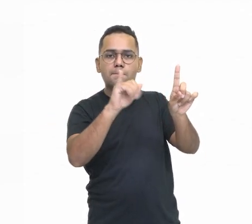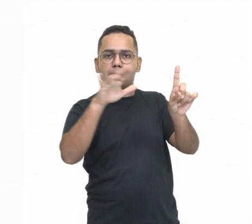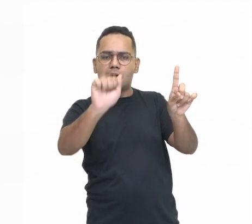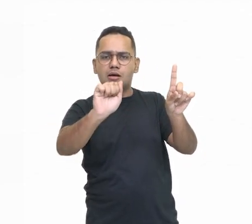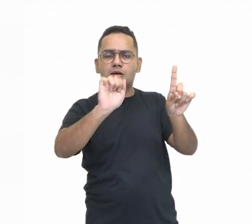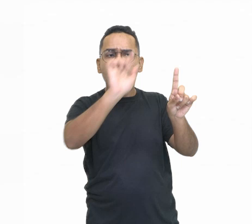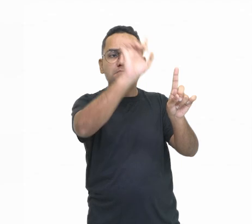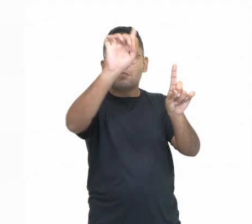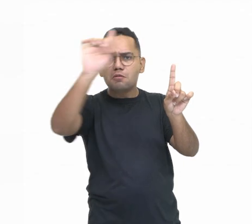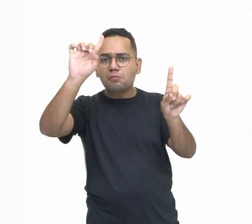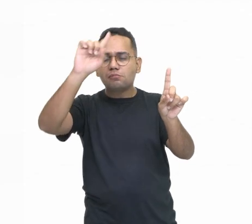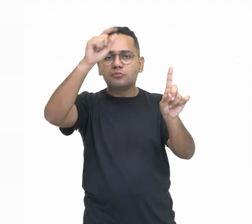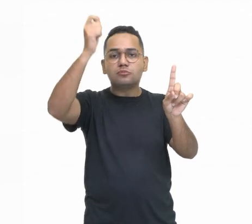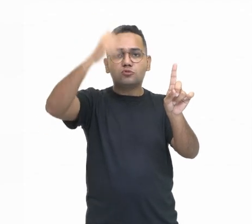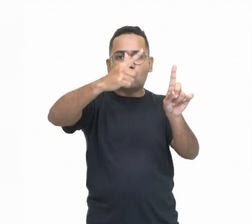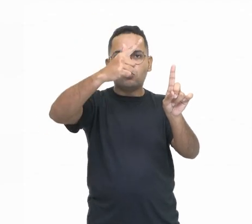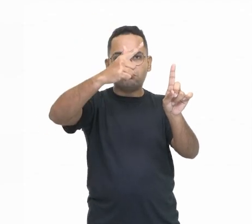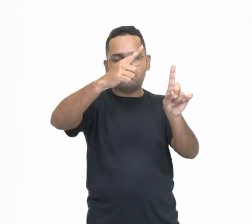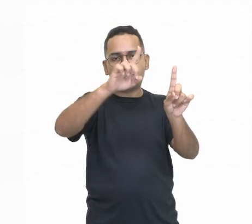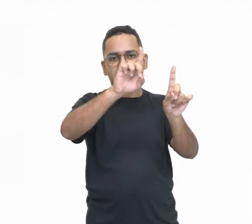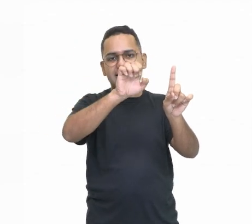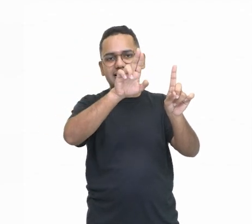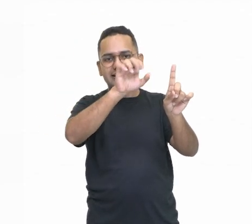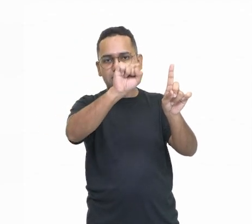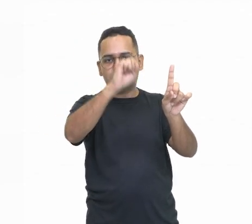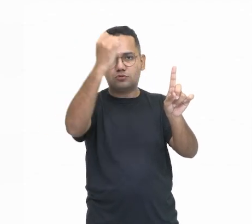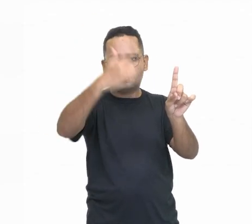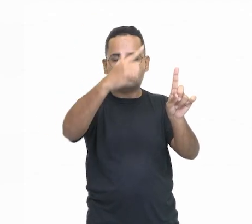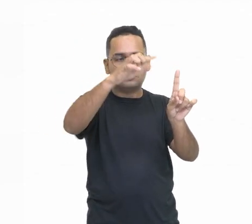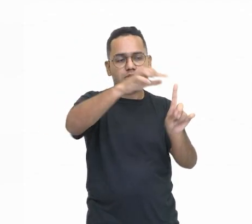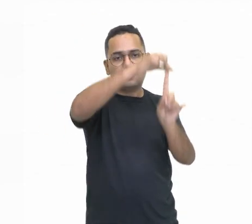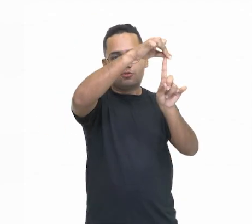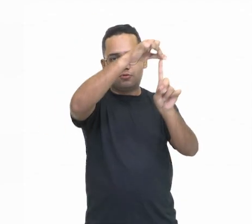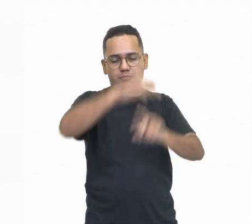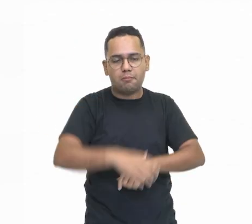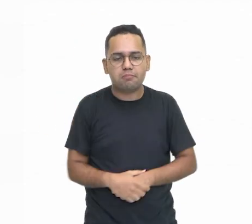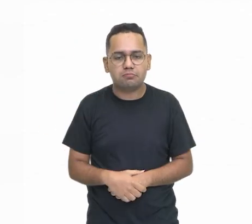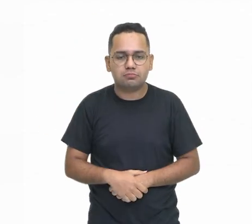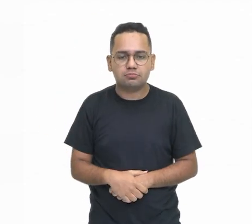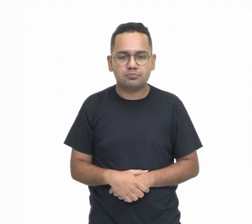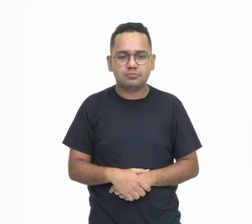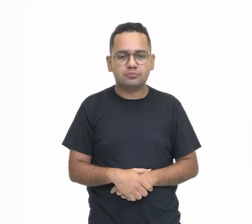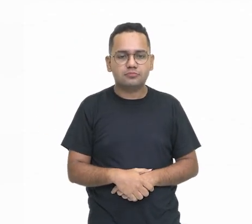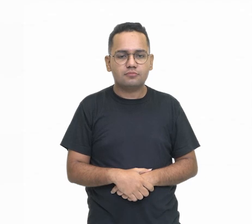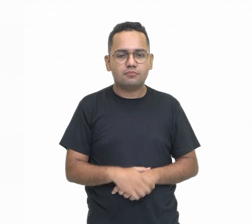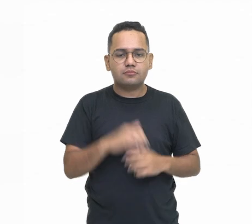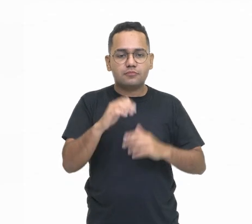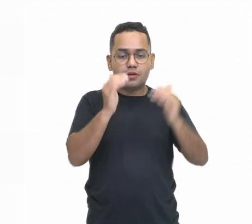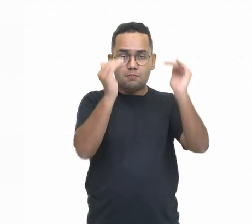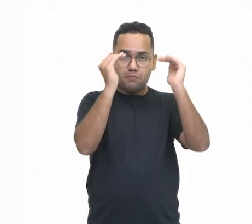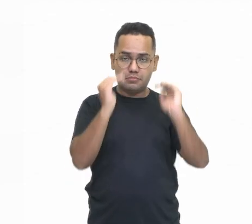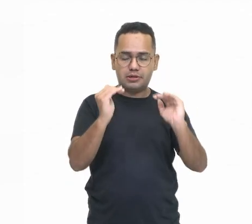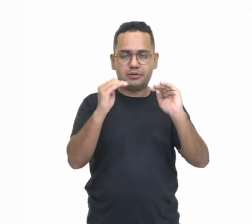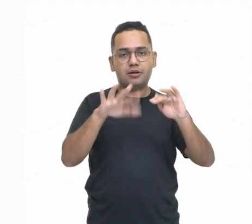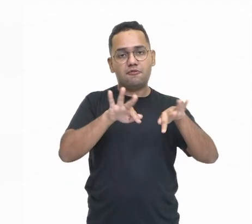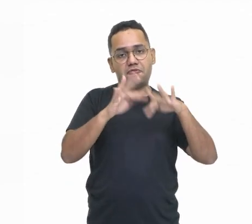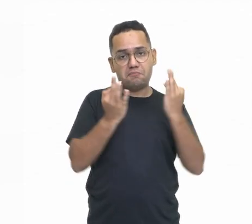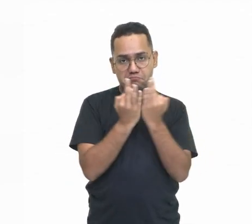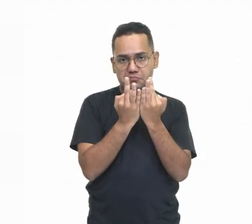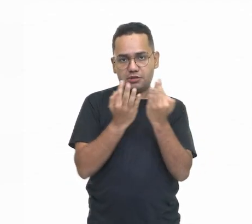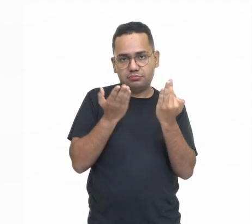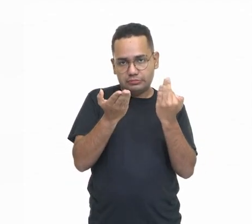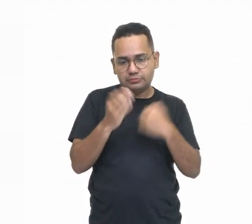do Deus, né, do Deus Sol. Abaixo dele vinham o quê? A nobreza, composta por familiares do Sapa